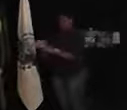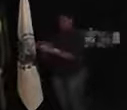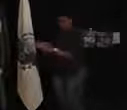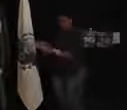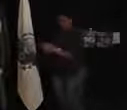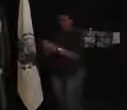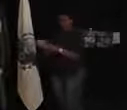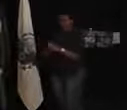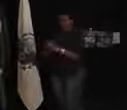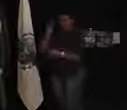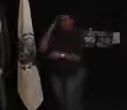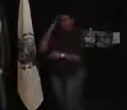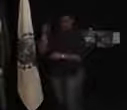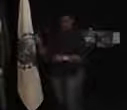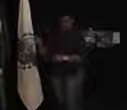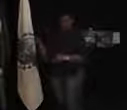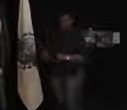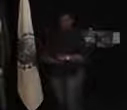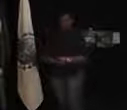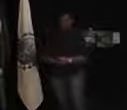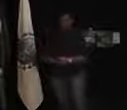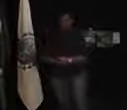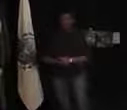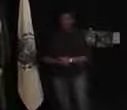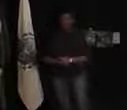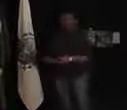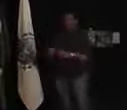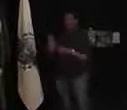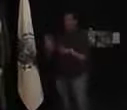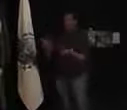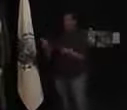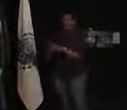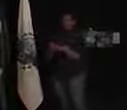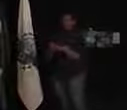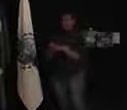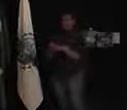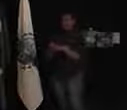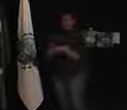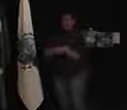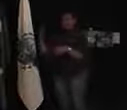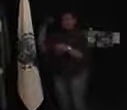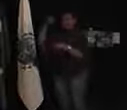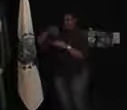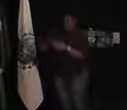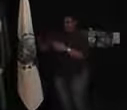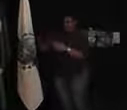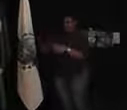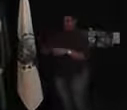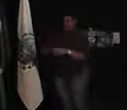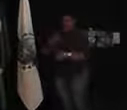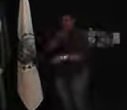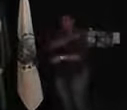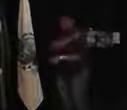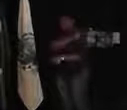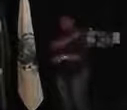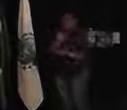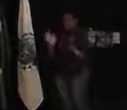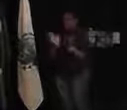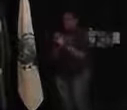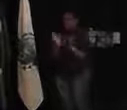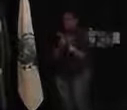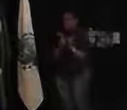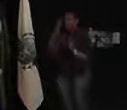disciplina exagerada, militar, mas é um trabalho que favoreça a integração desse aluno no grupo e principalmente